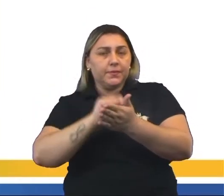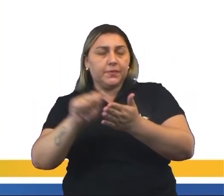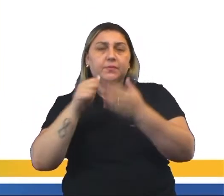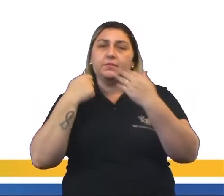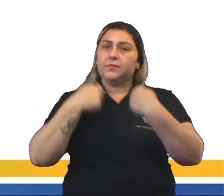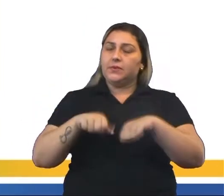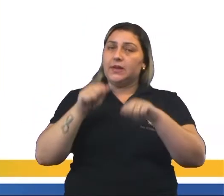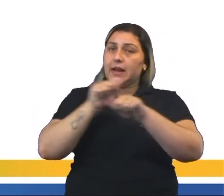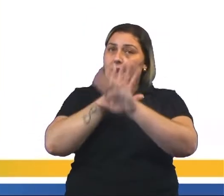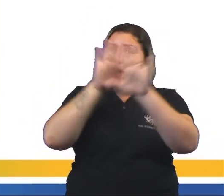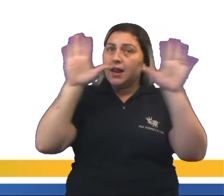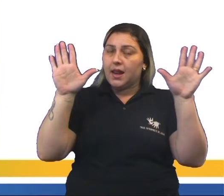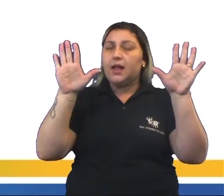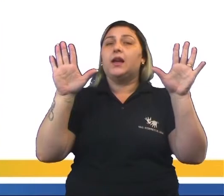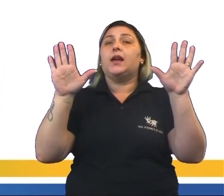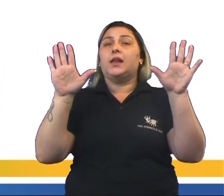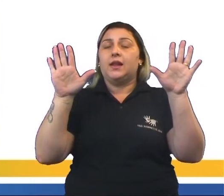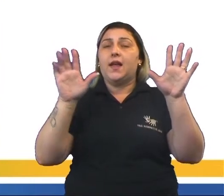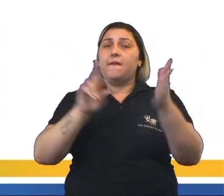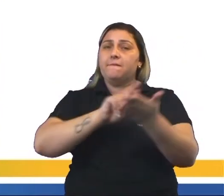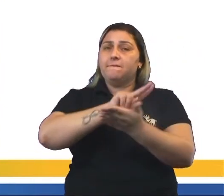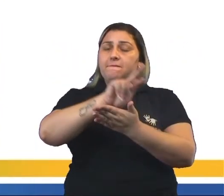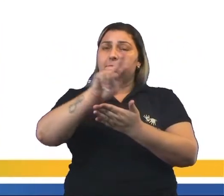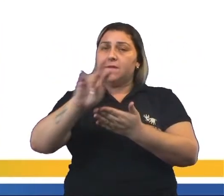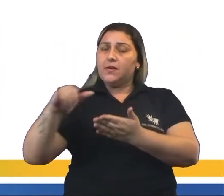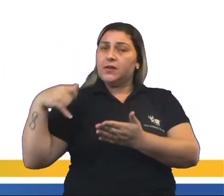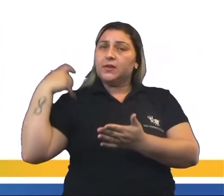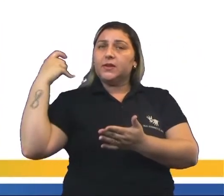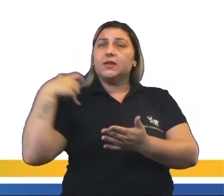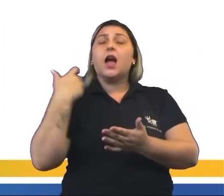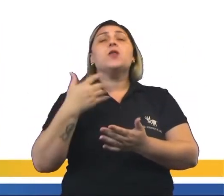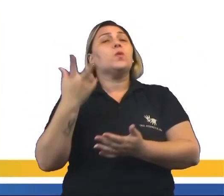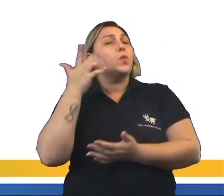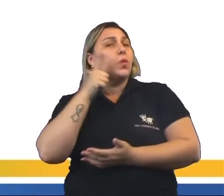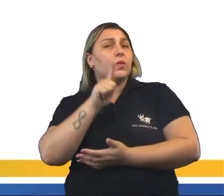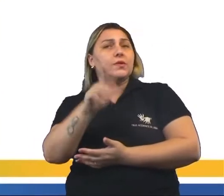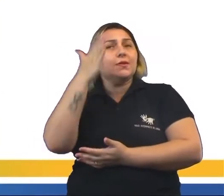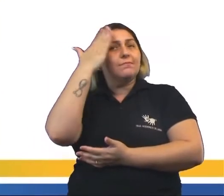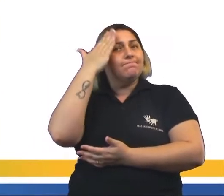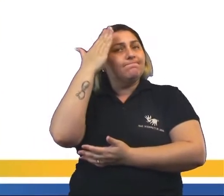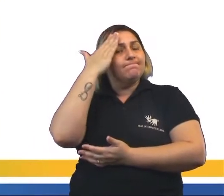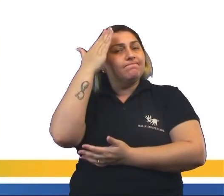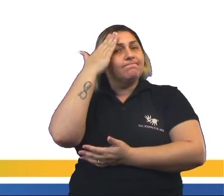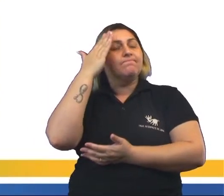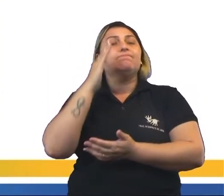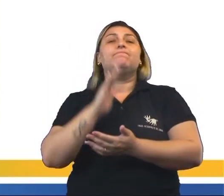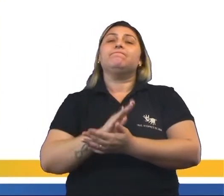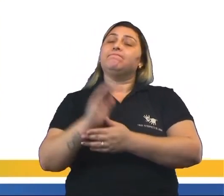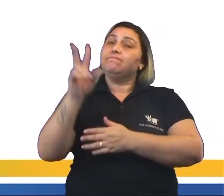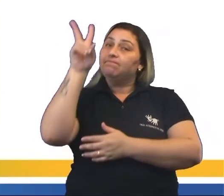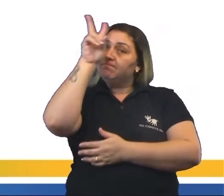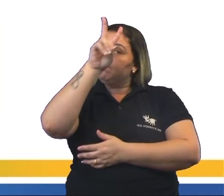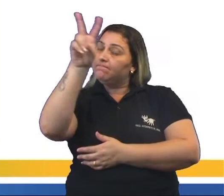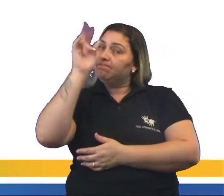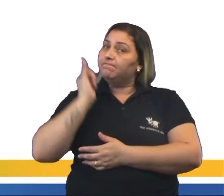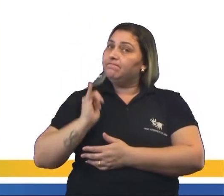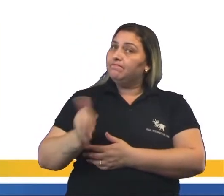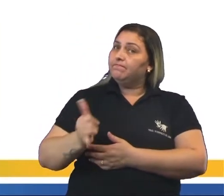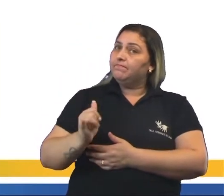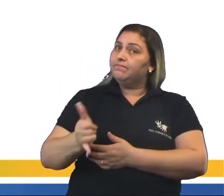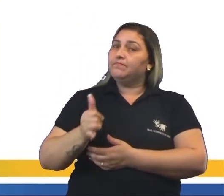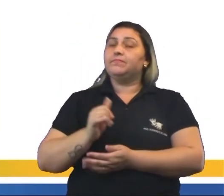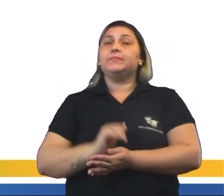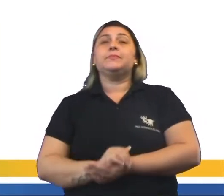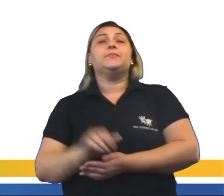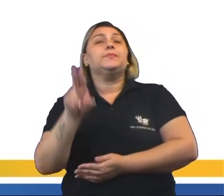deve ser clara para que as várias faixas de idade possam entender a história que está sendo narrada.